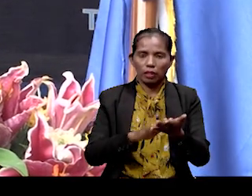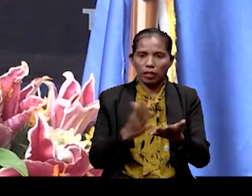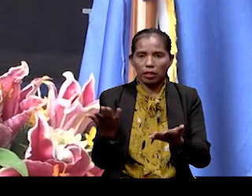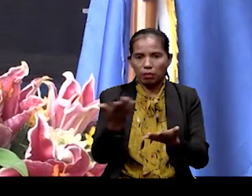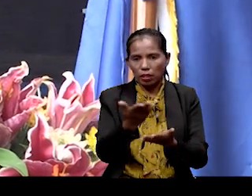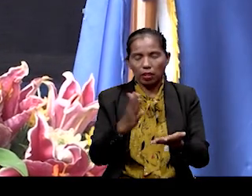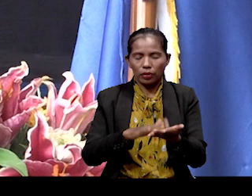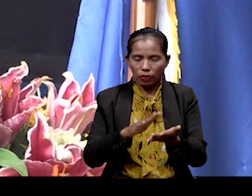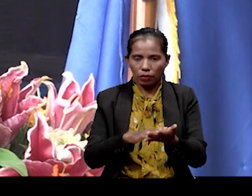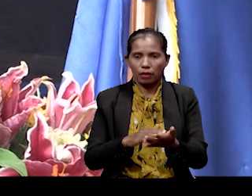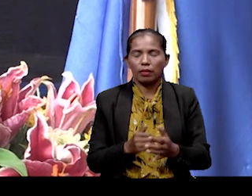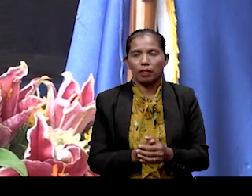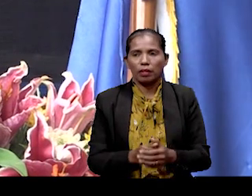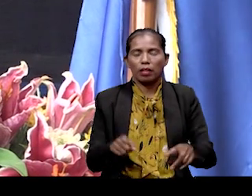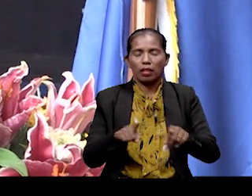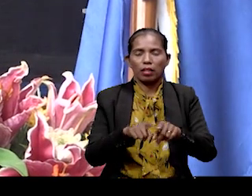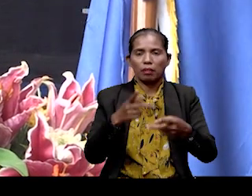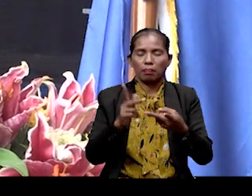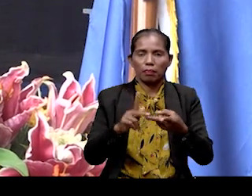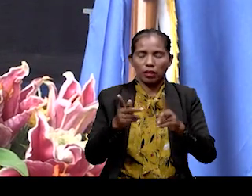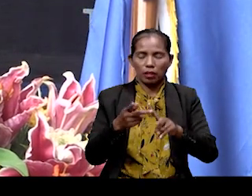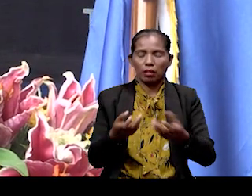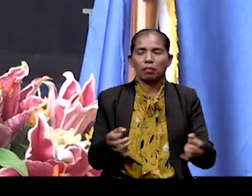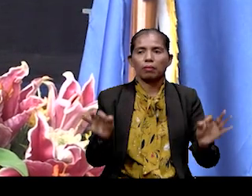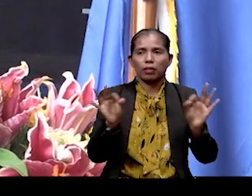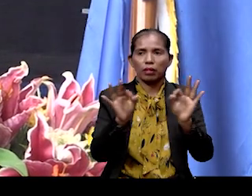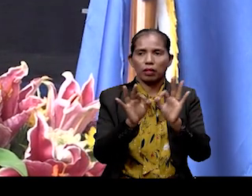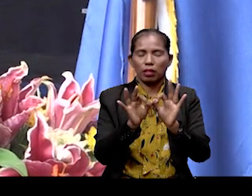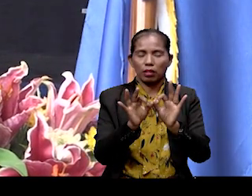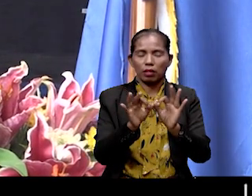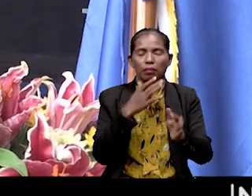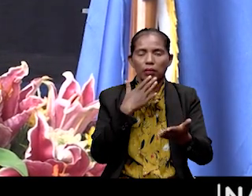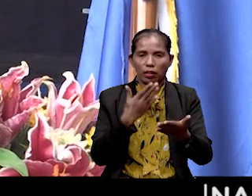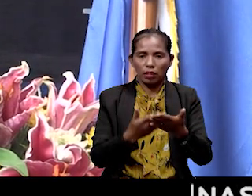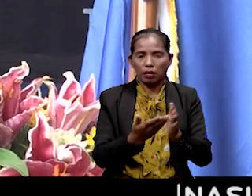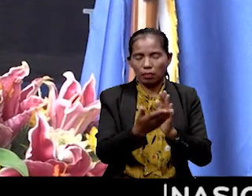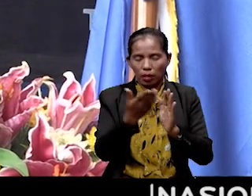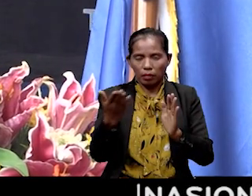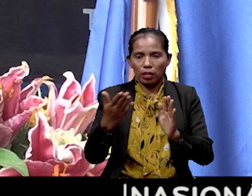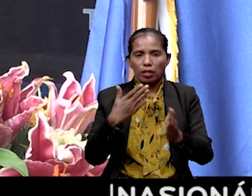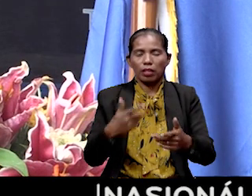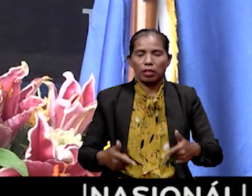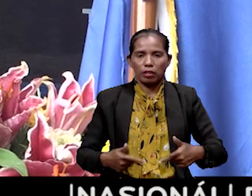acadêmico. Nosso parceiro importante é fundamental para a minha sucesso.